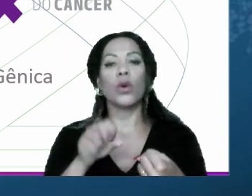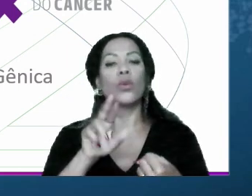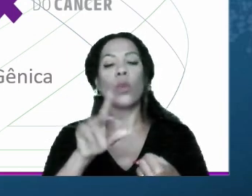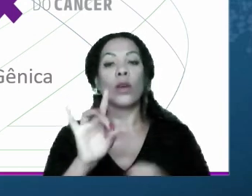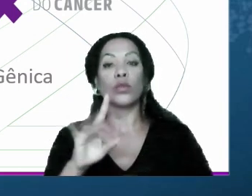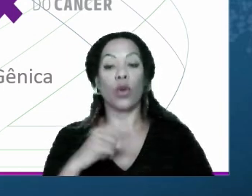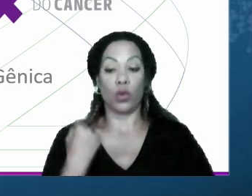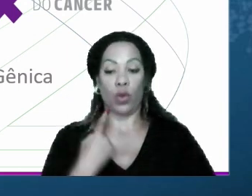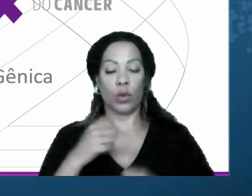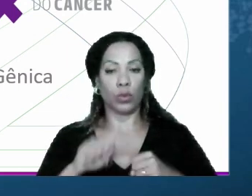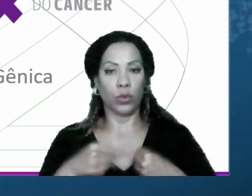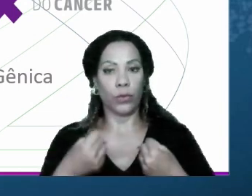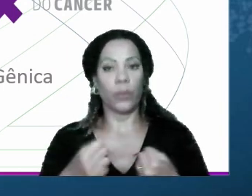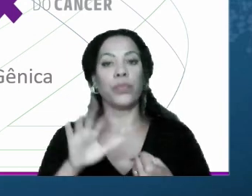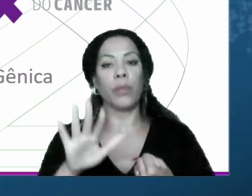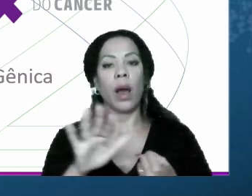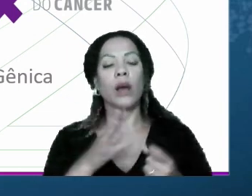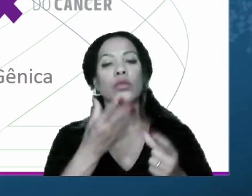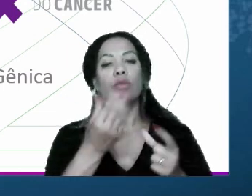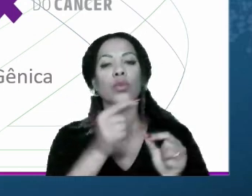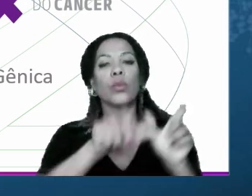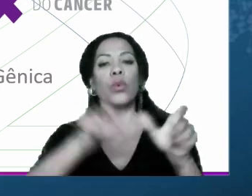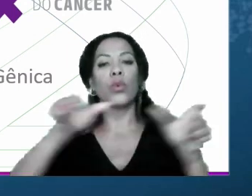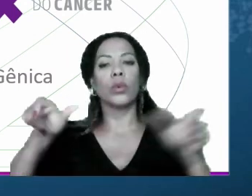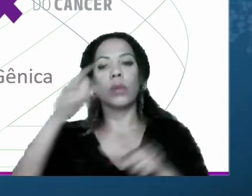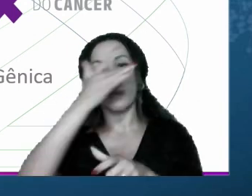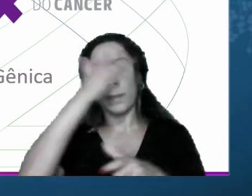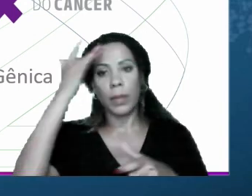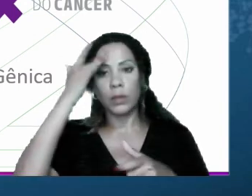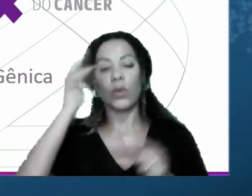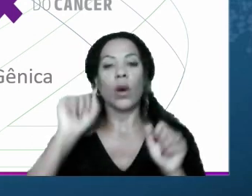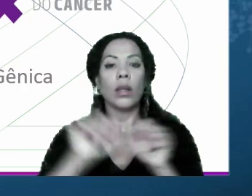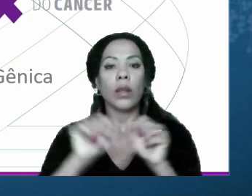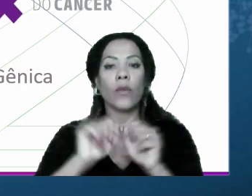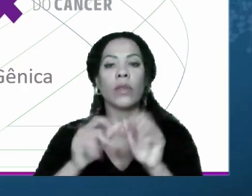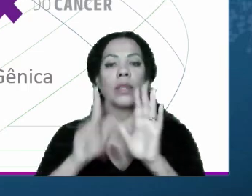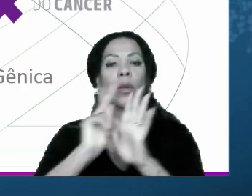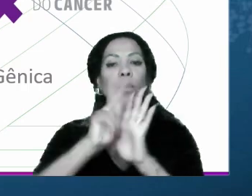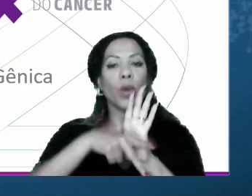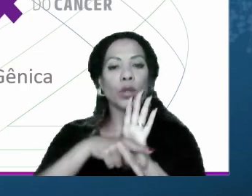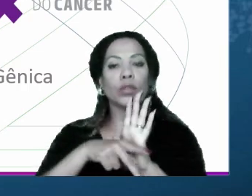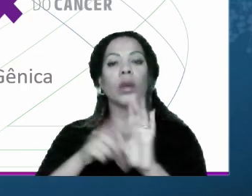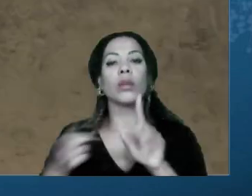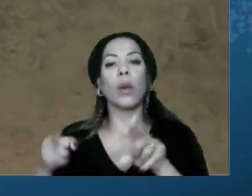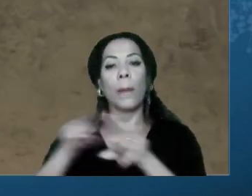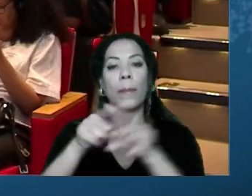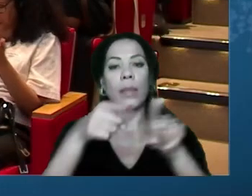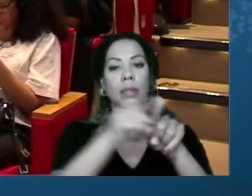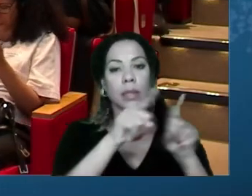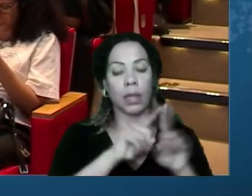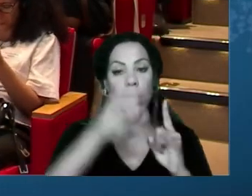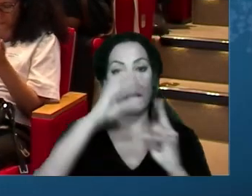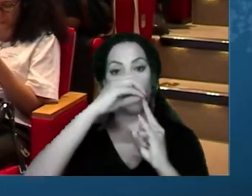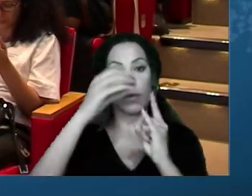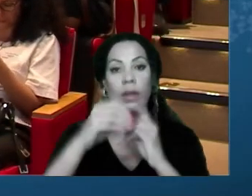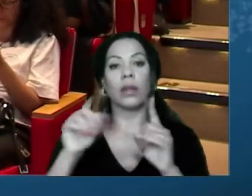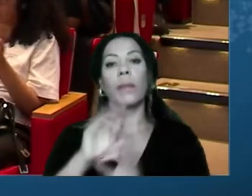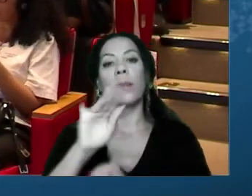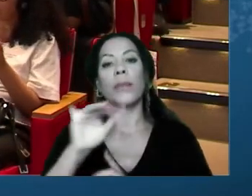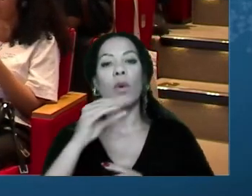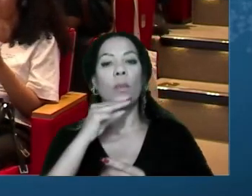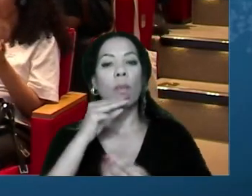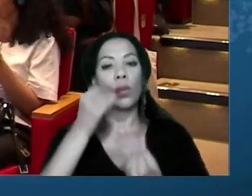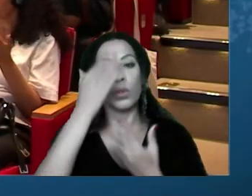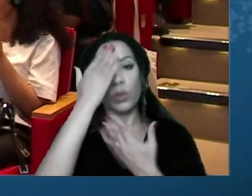nossos esforços, mas de tantas pessoas que estão desenvolvendo projetos de parceria com a Fiocruz e a Biomanguinhos. Muito obrigado